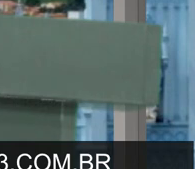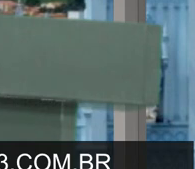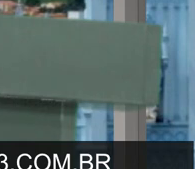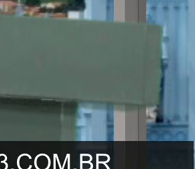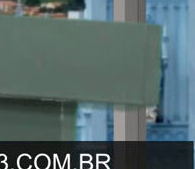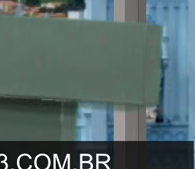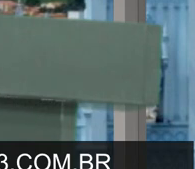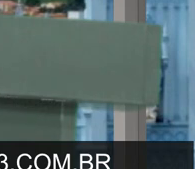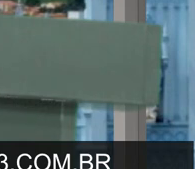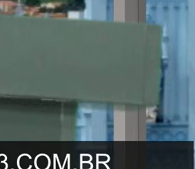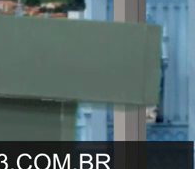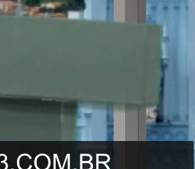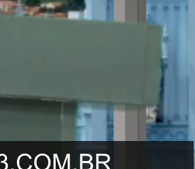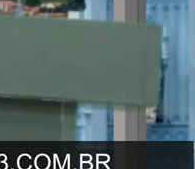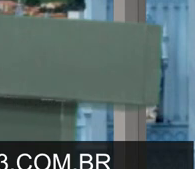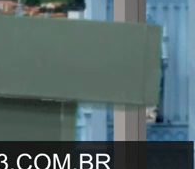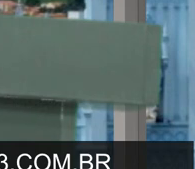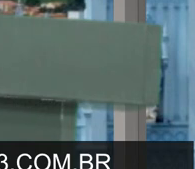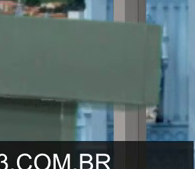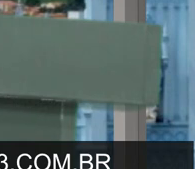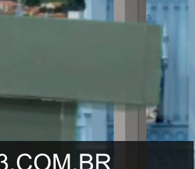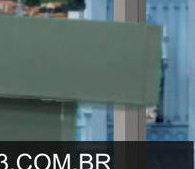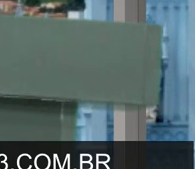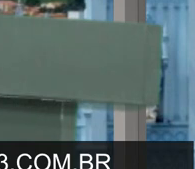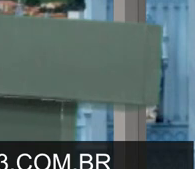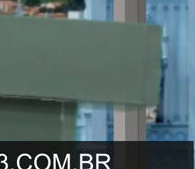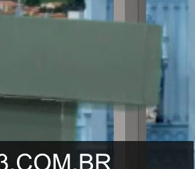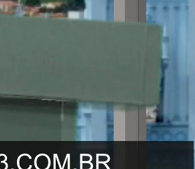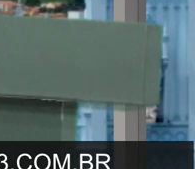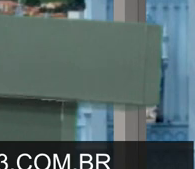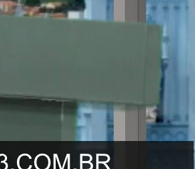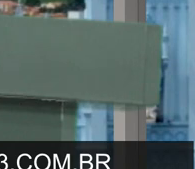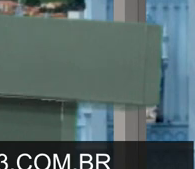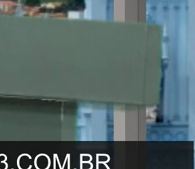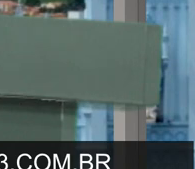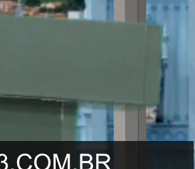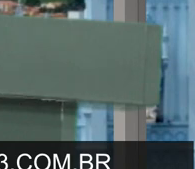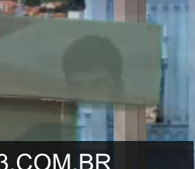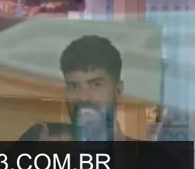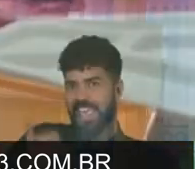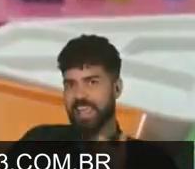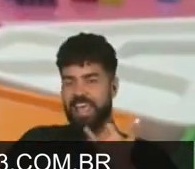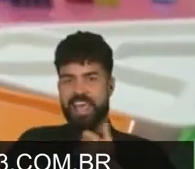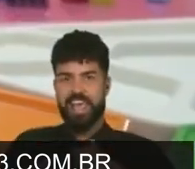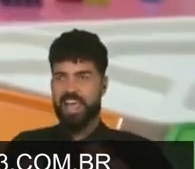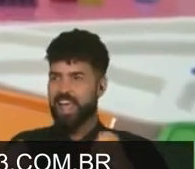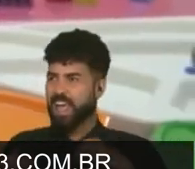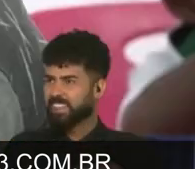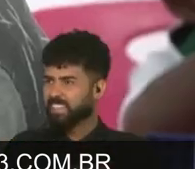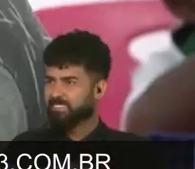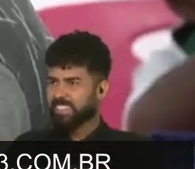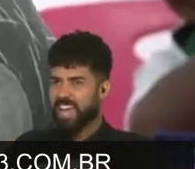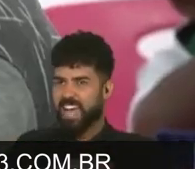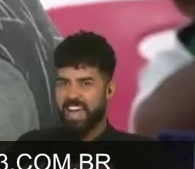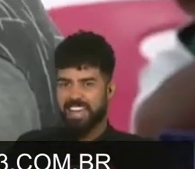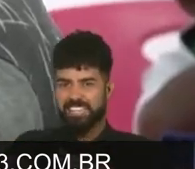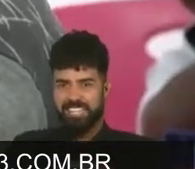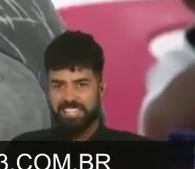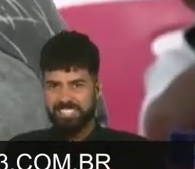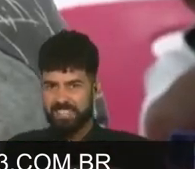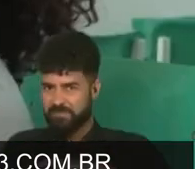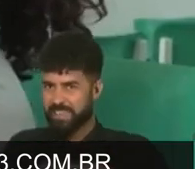para aquelas crianças que tem que ter ali uma rotina daquela soneca. Dá só uma olhada. Do jeito que a criançada